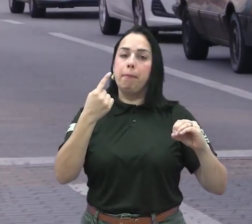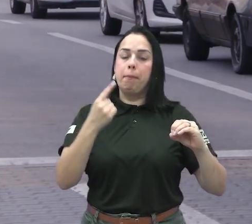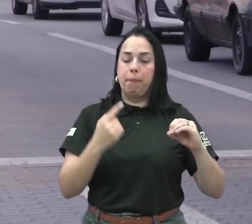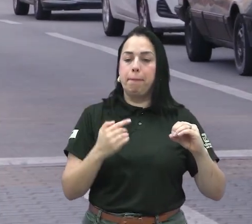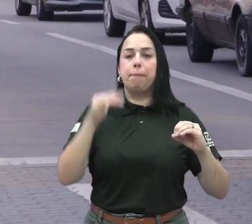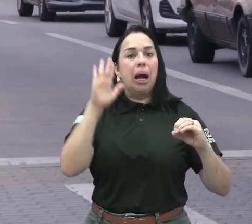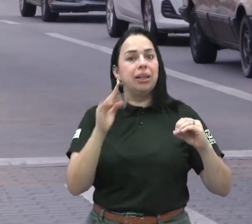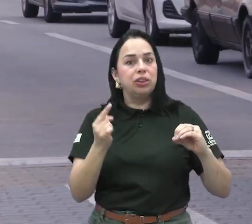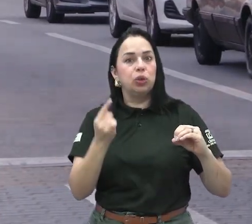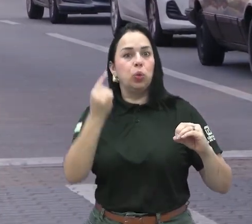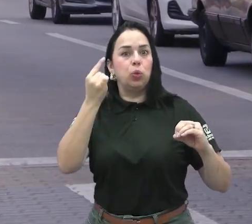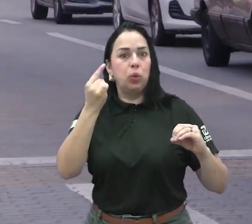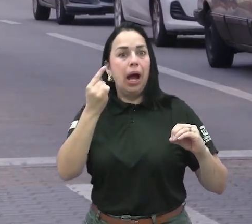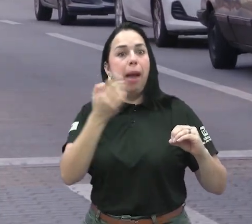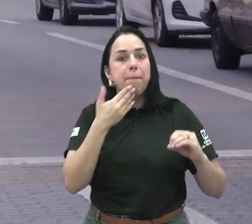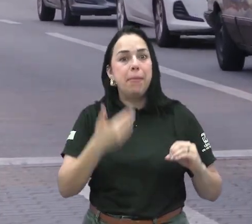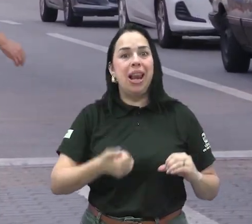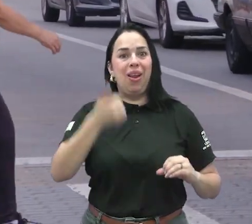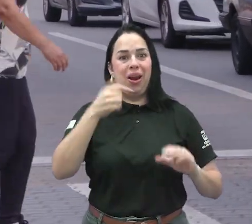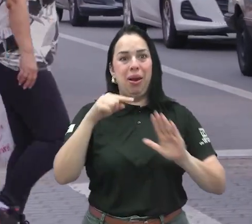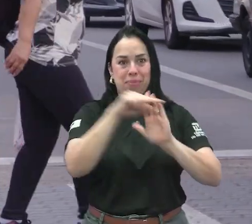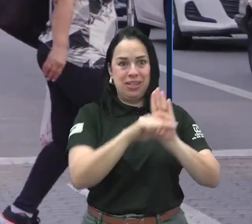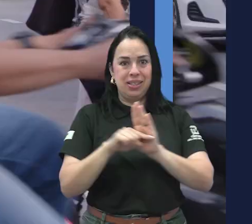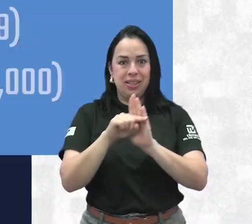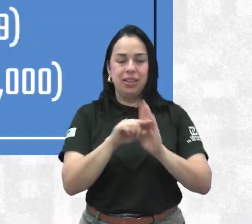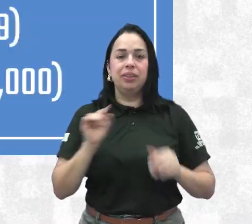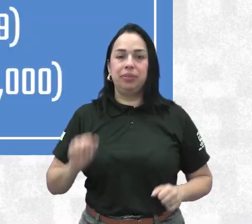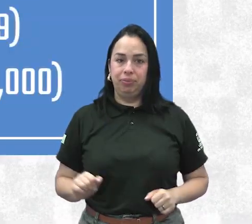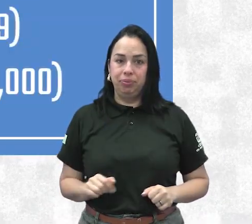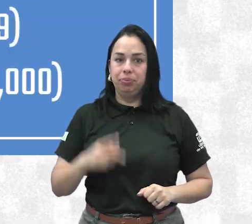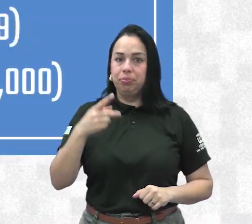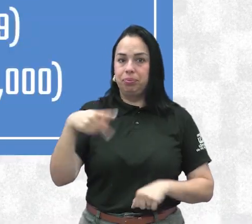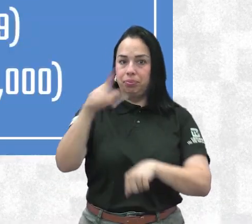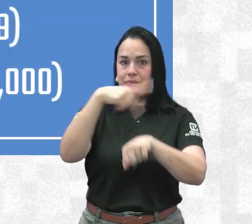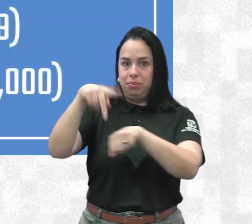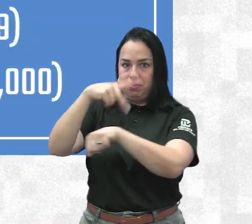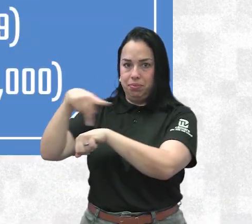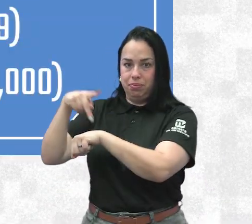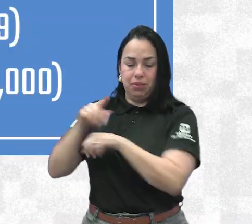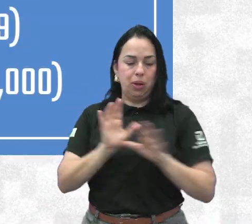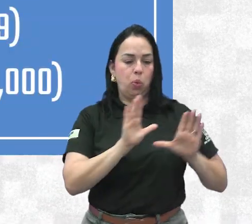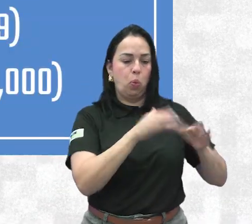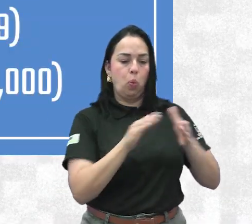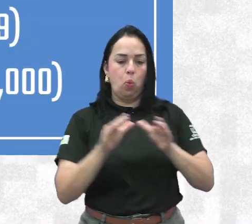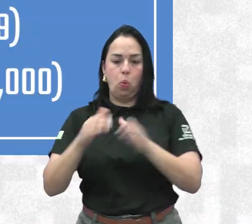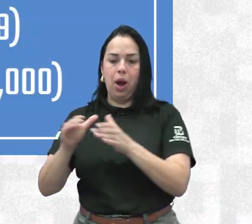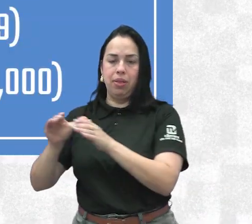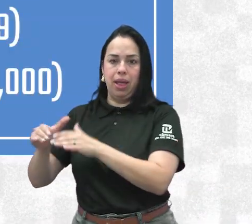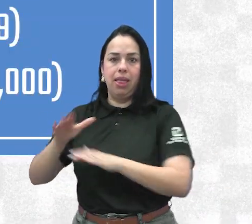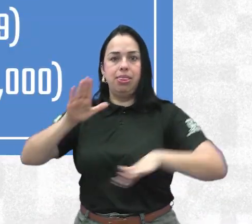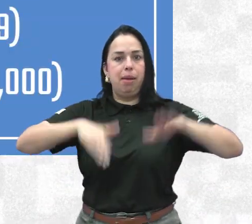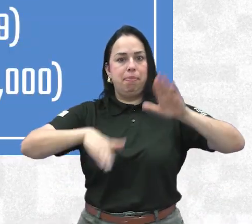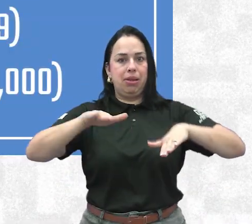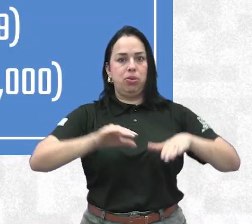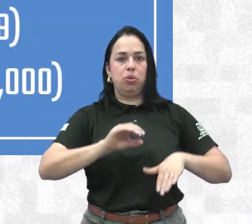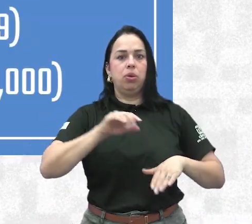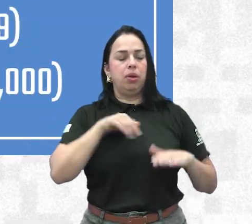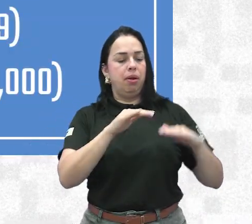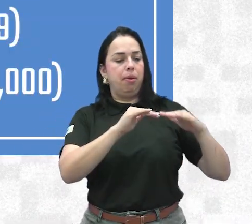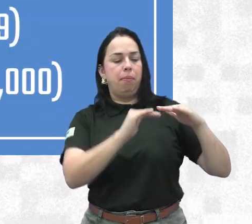mais próximo de 1, melhor o IDH. Os países são divididos em 4 grupos de acordo com o